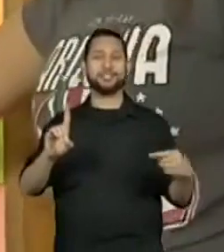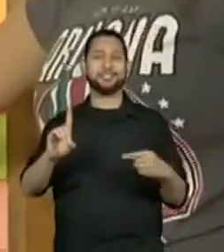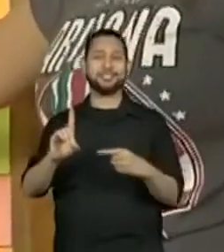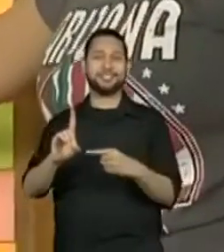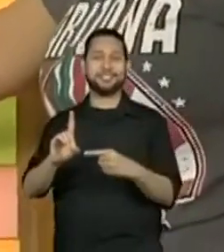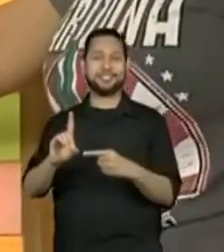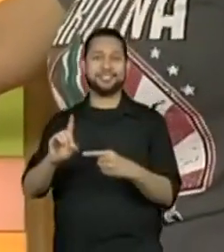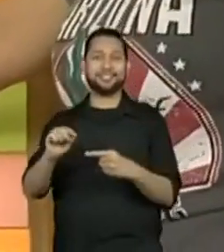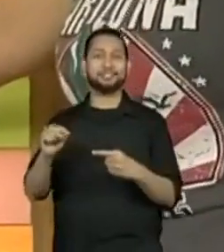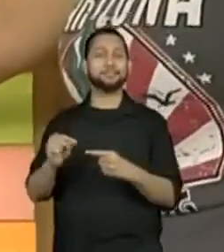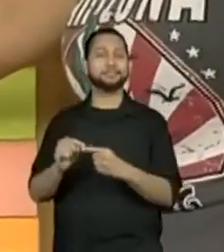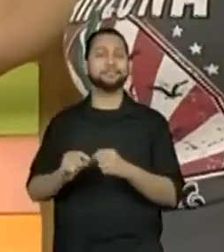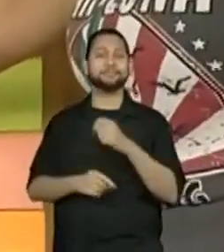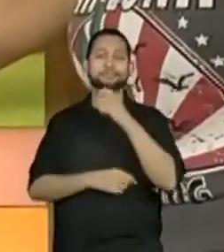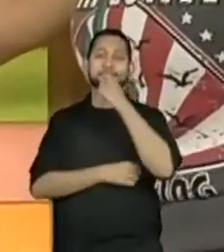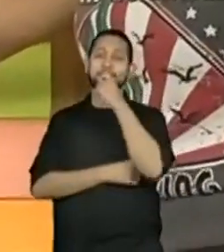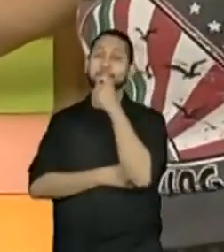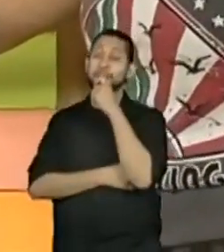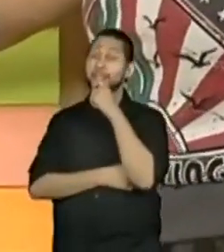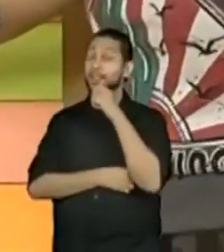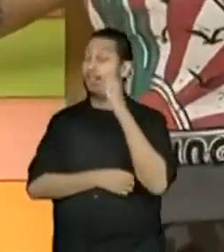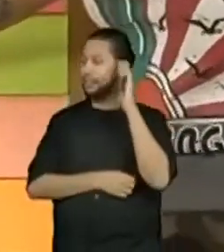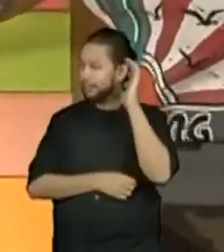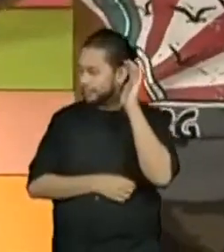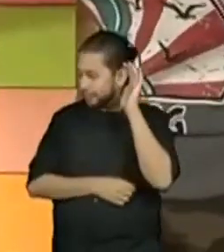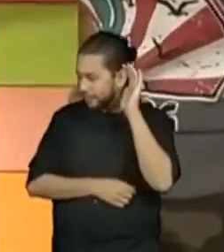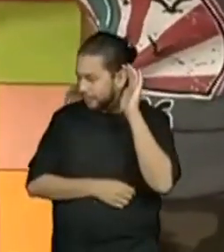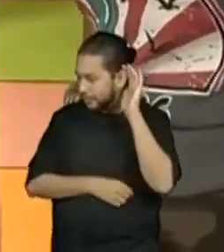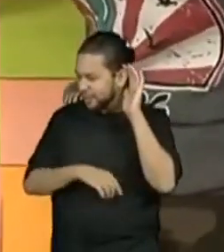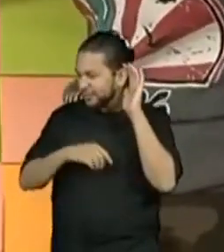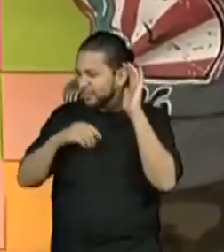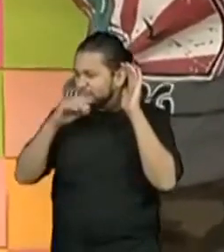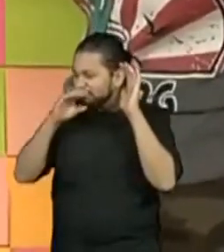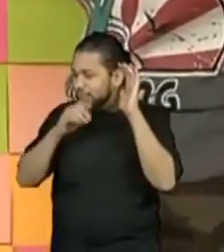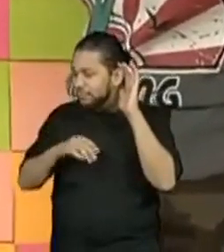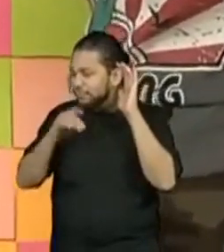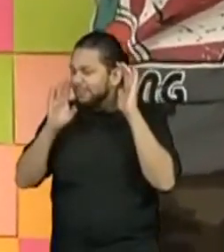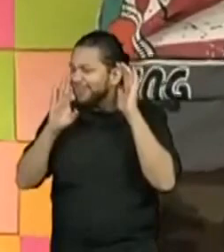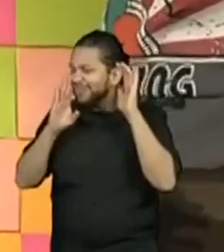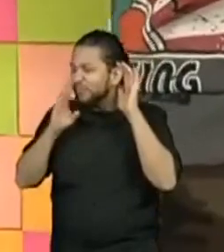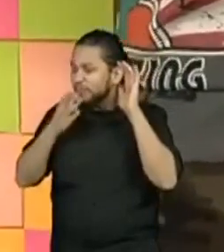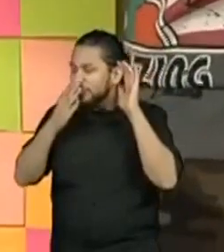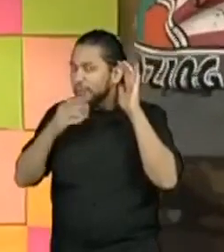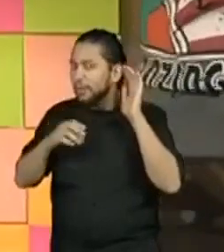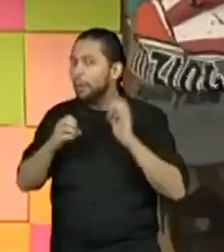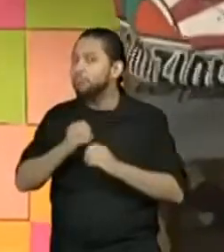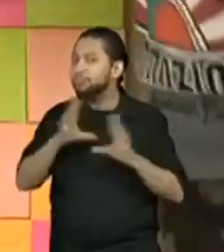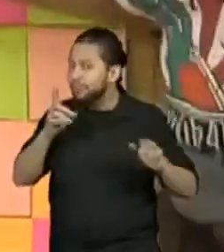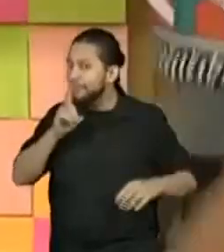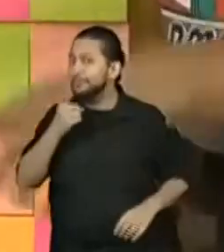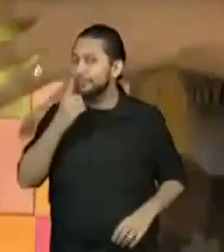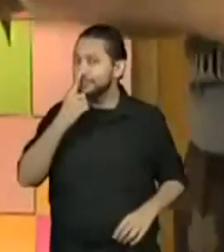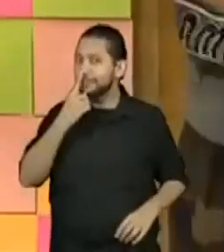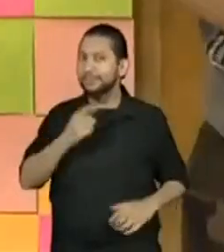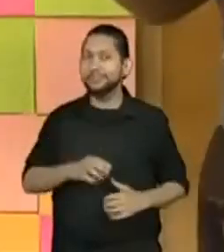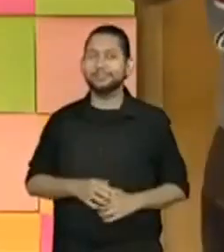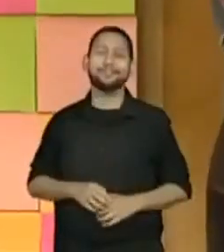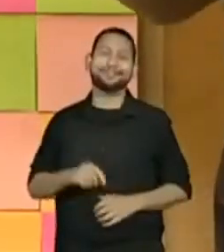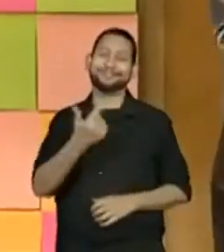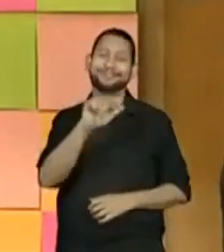aqui, ó. Eu tô sentindo um barulho, uma bomba. Não tem bomba. Quer ver? Aqui. Eu tô sentindo. Ó.